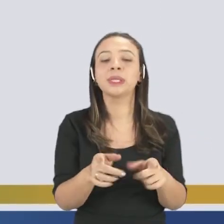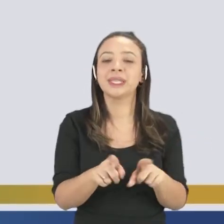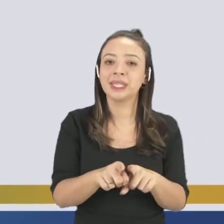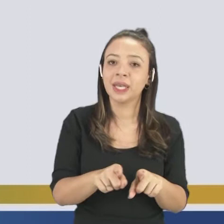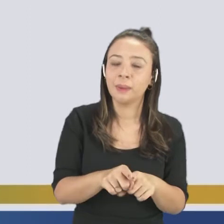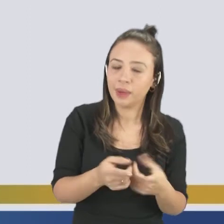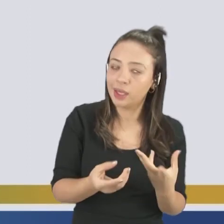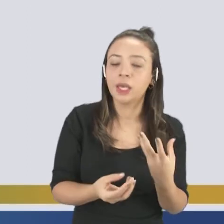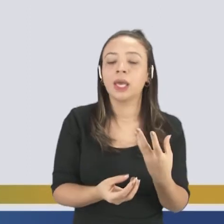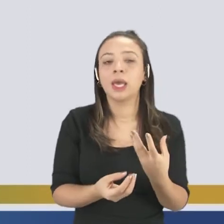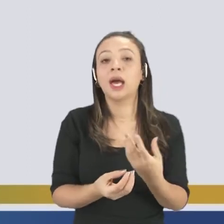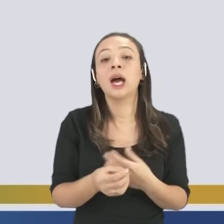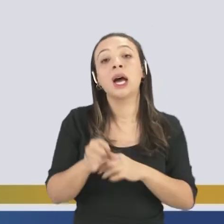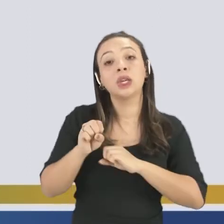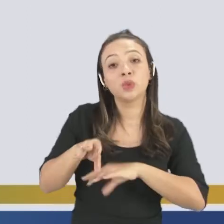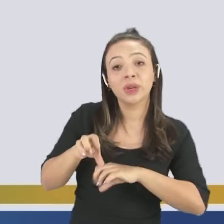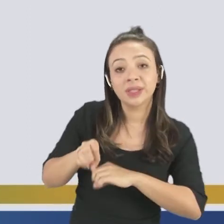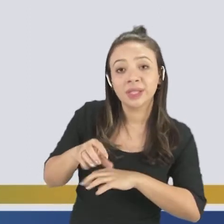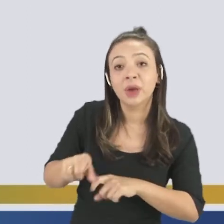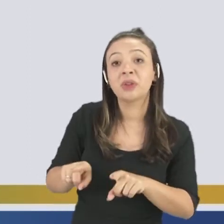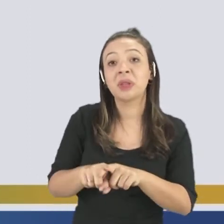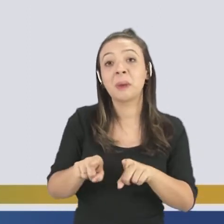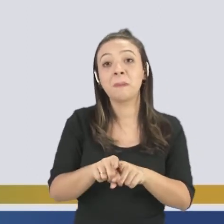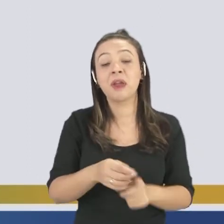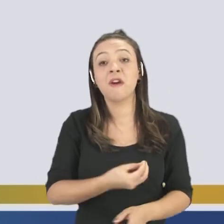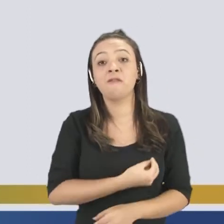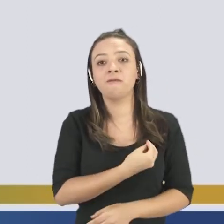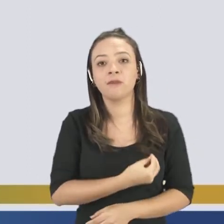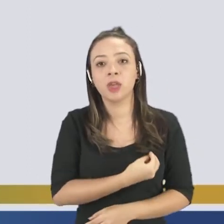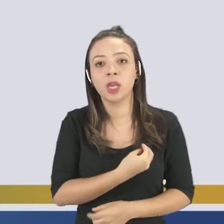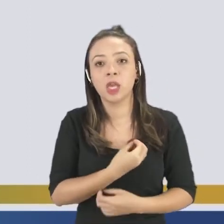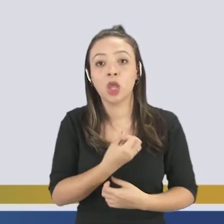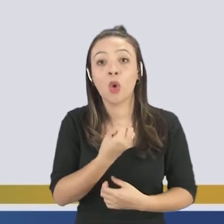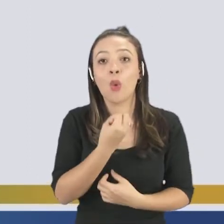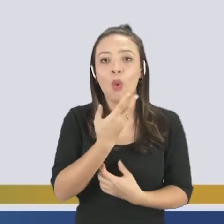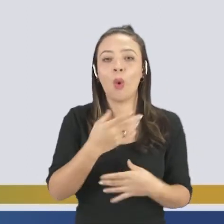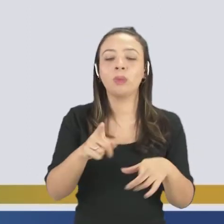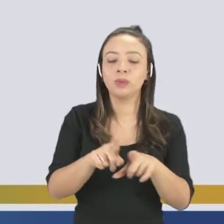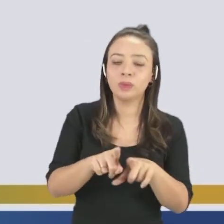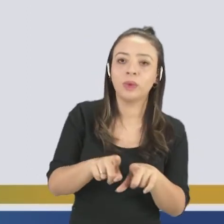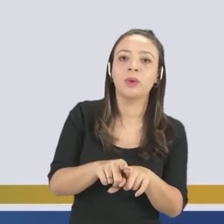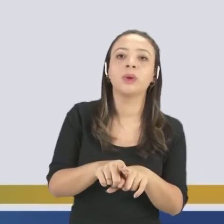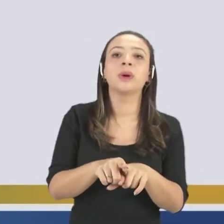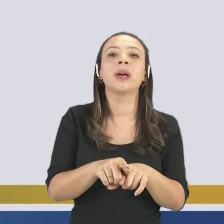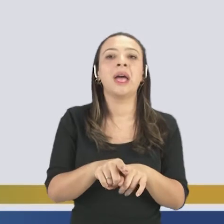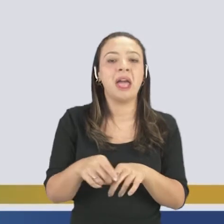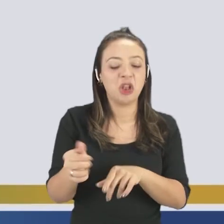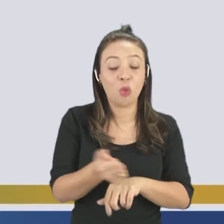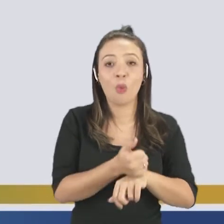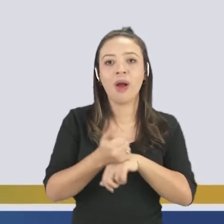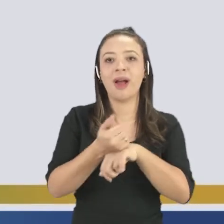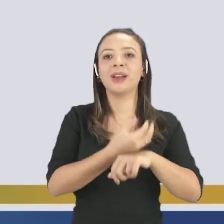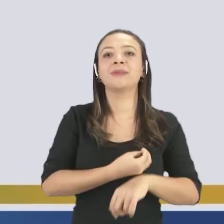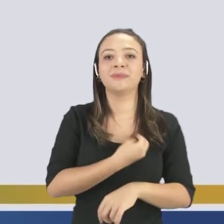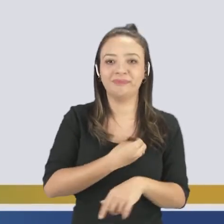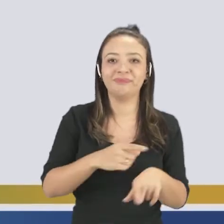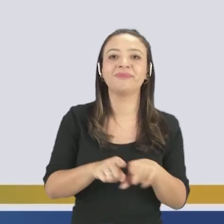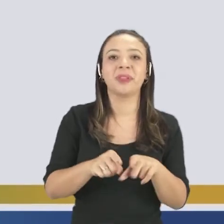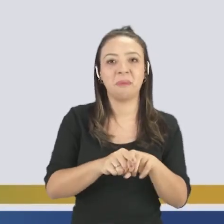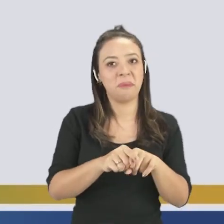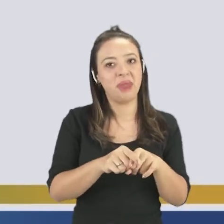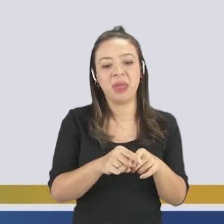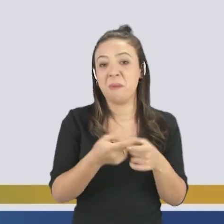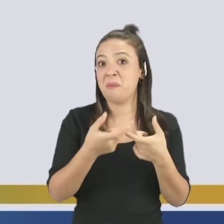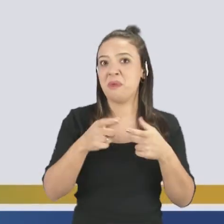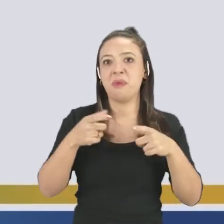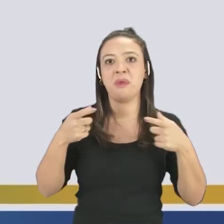educacional, a condição deles do padrão de vida, da expectativa de vida é muito maior, é claro, em função exatamente disso, de